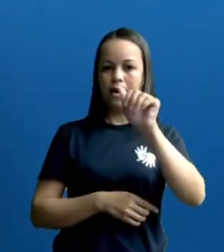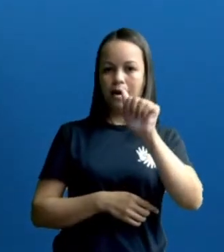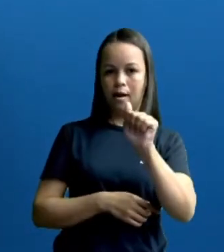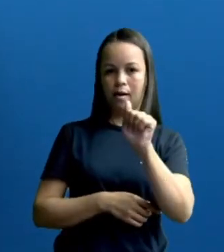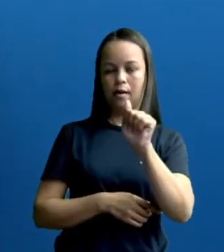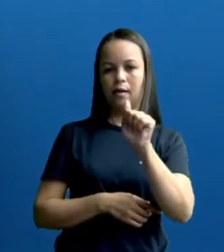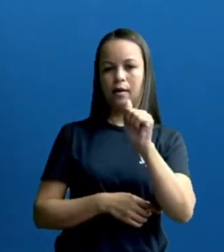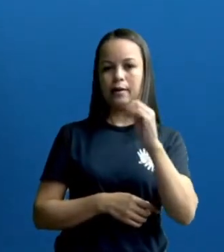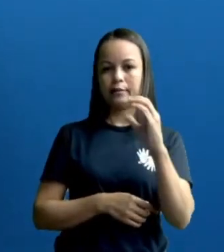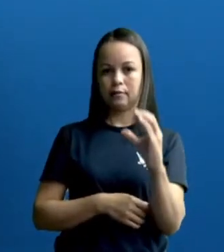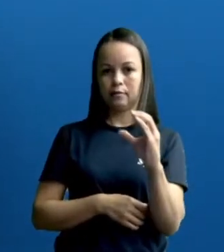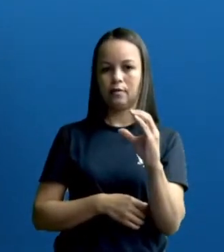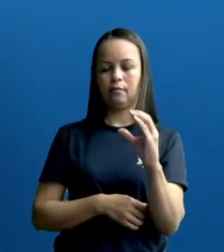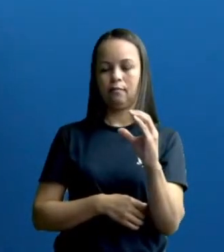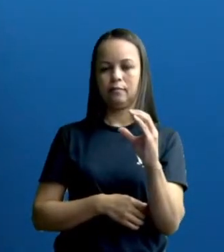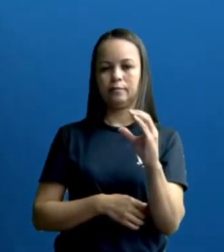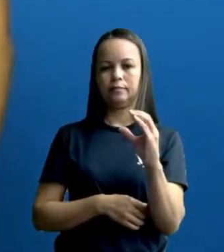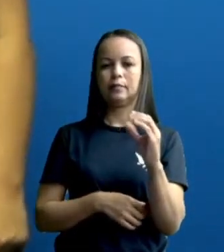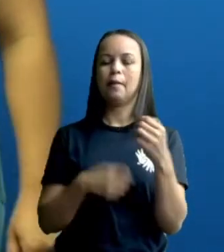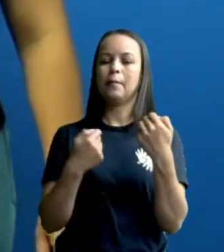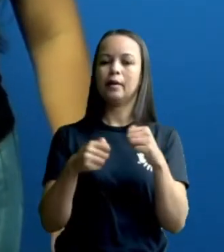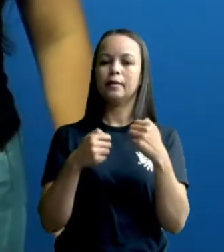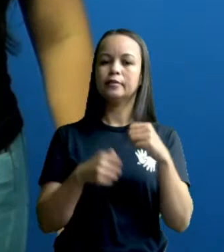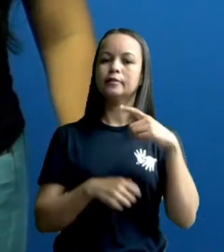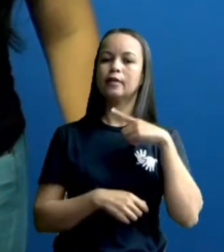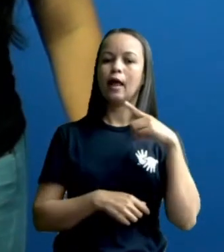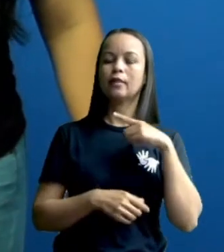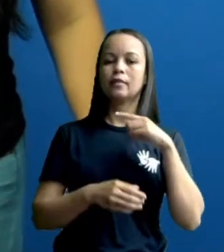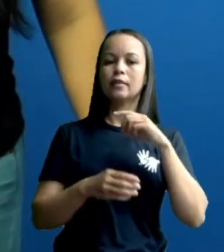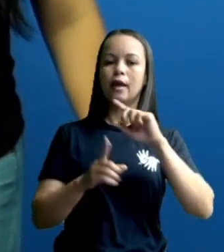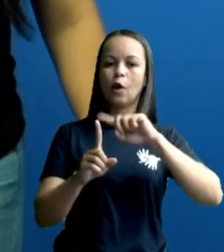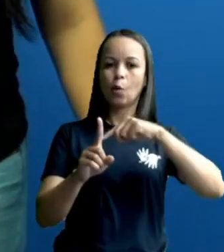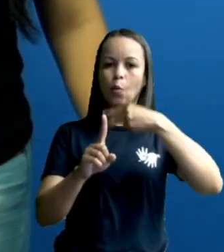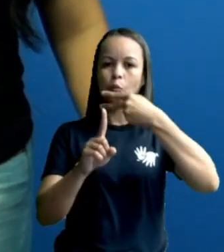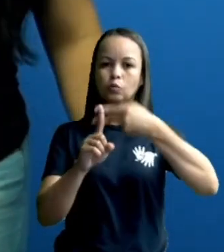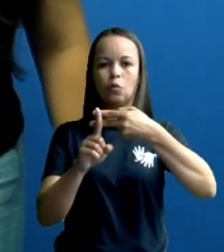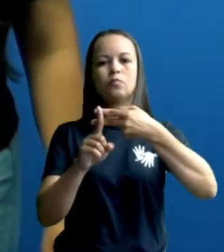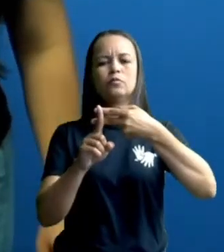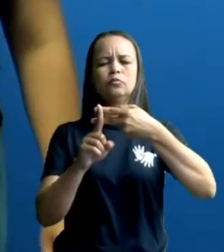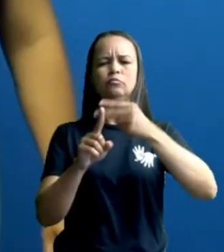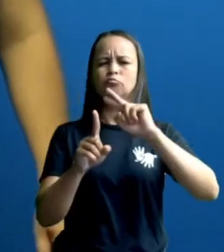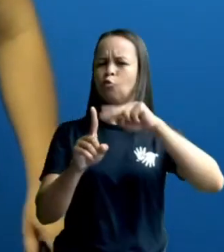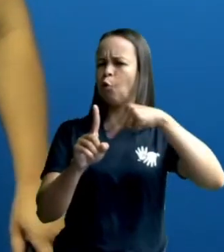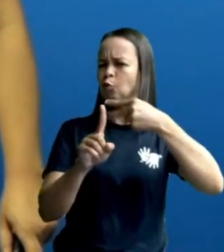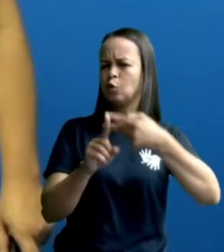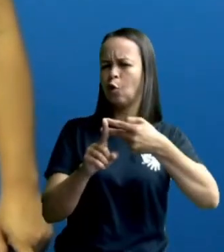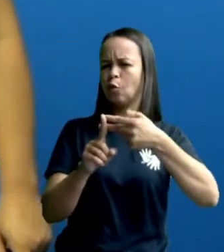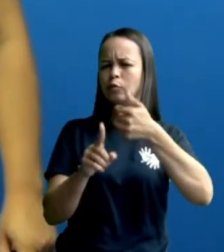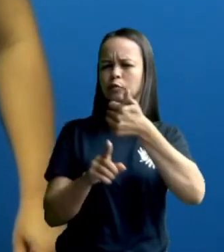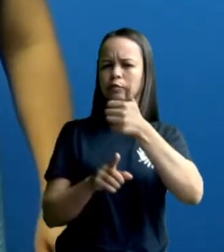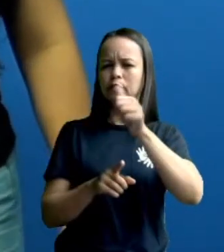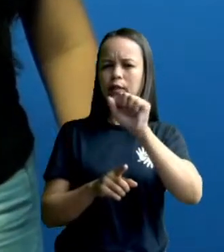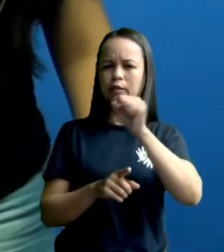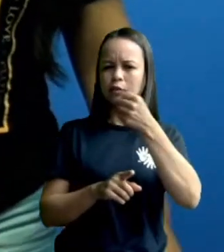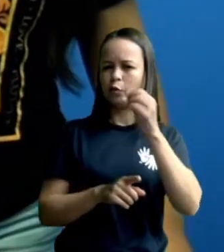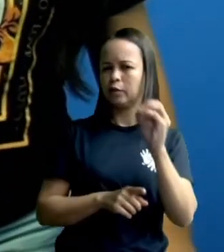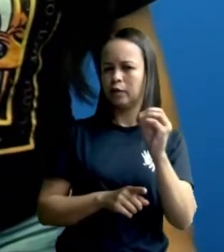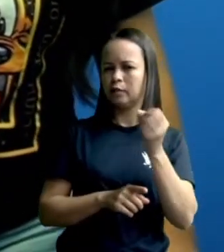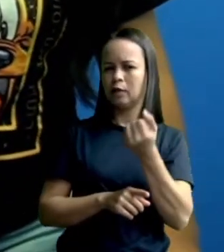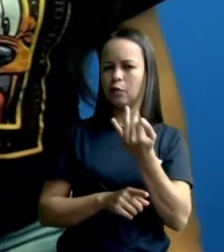A, C, vai ter que dar o dobro. Qual é o dobro de 180?